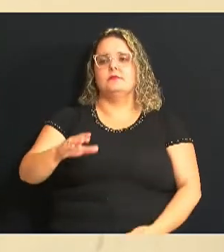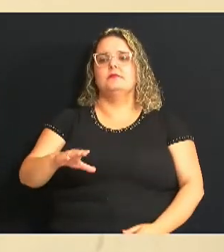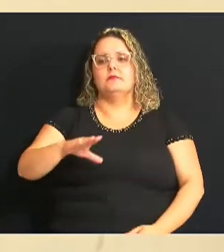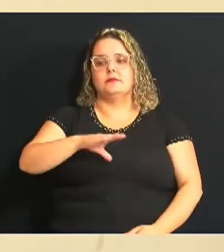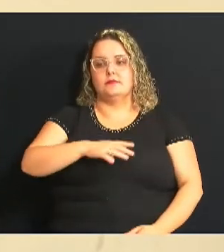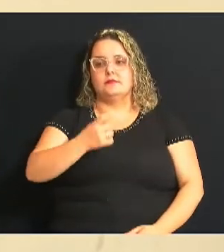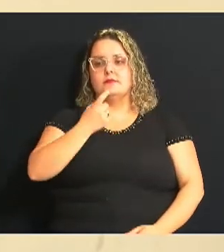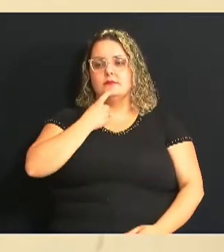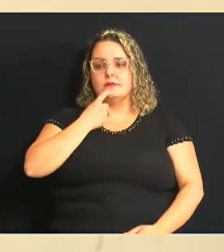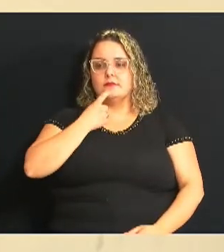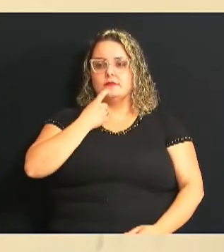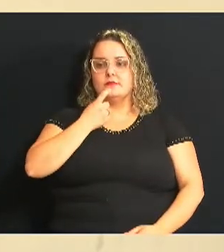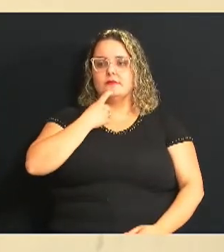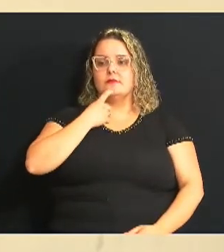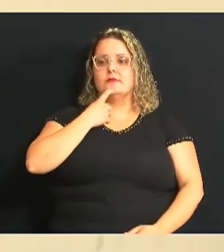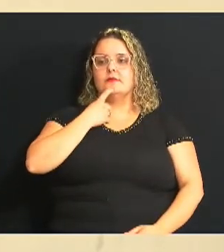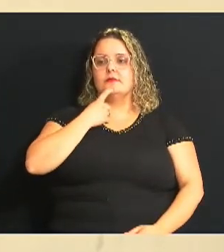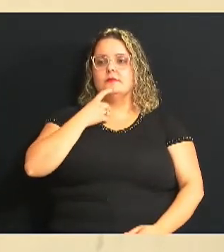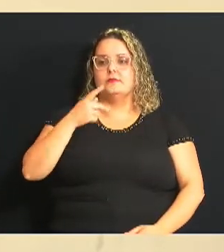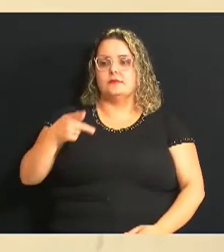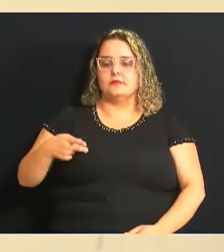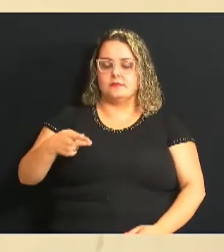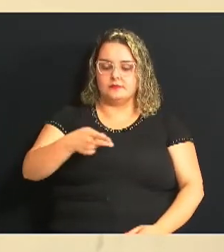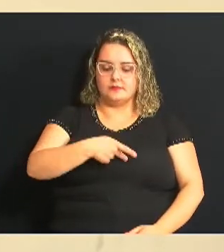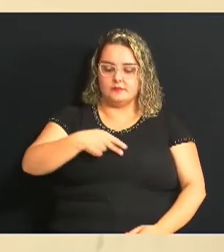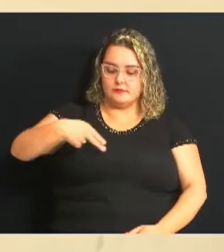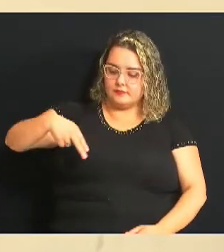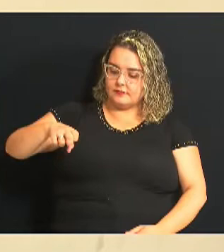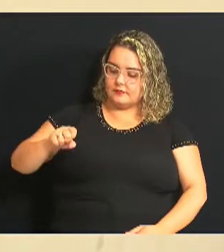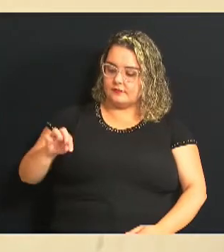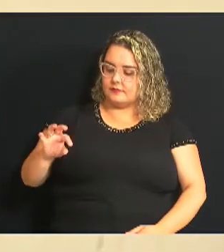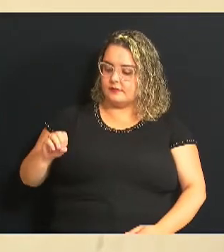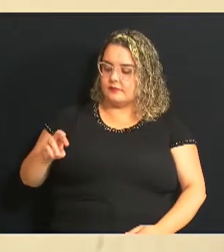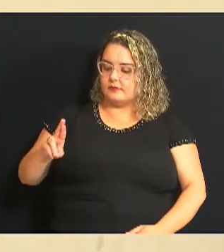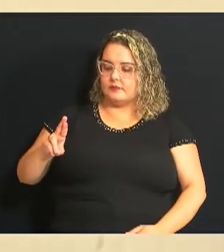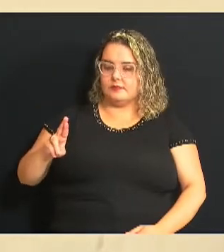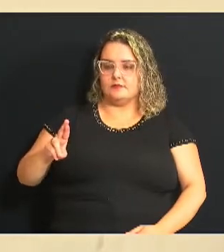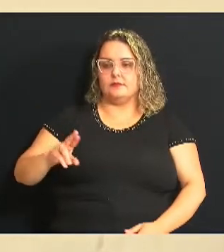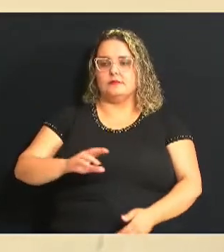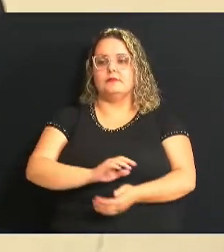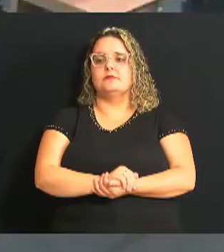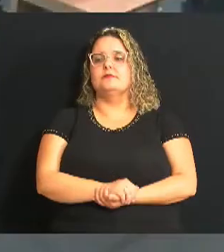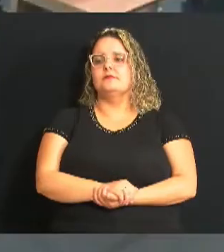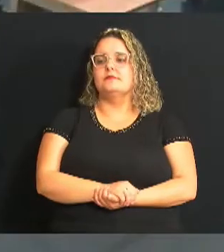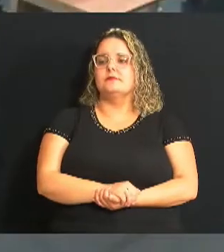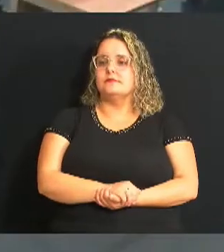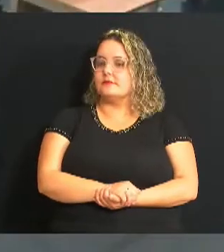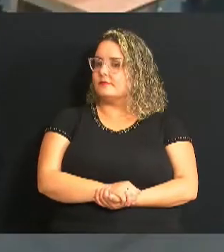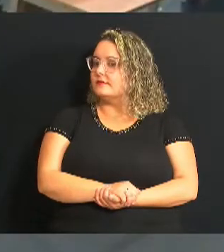município de Campinas, Pastor Nestor Teixeira da Silva.